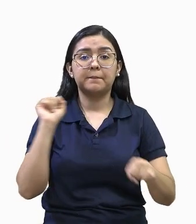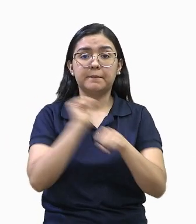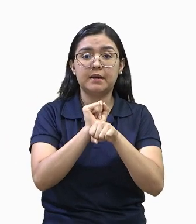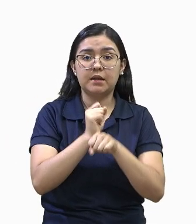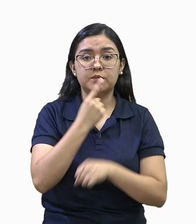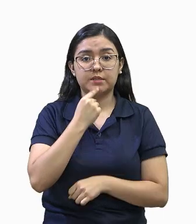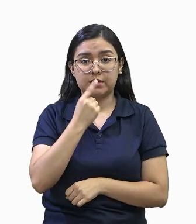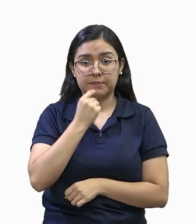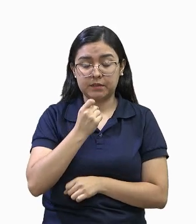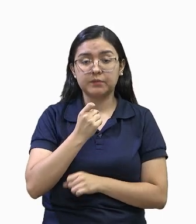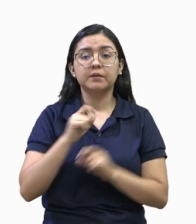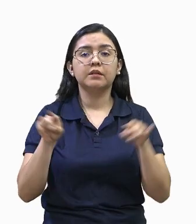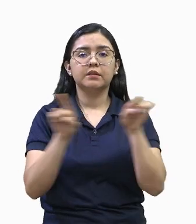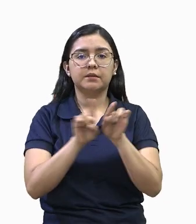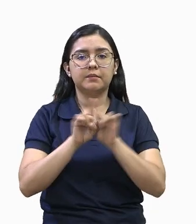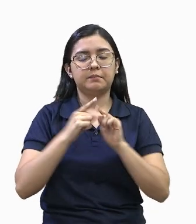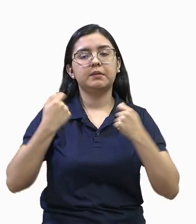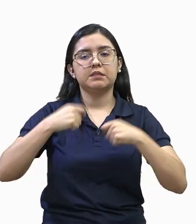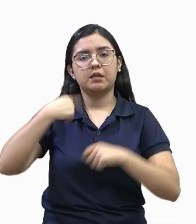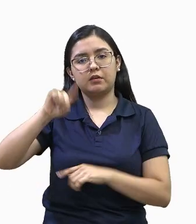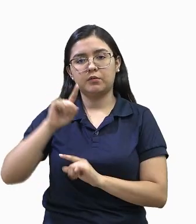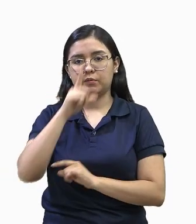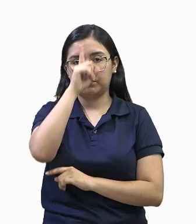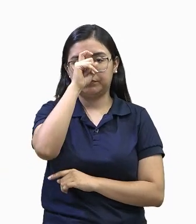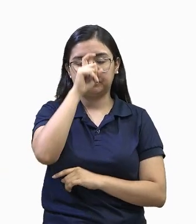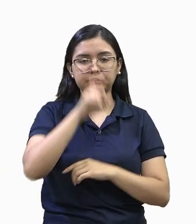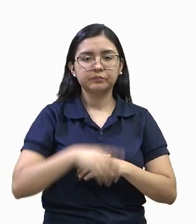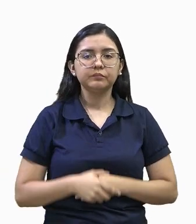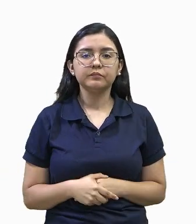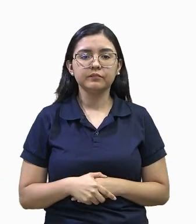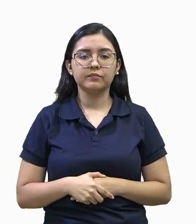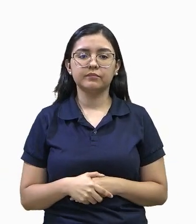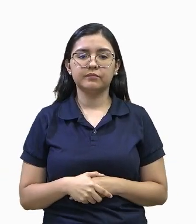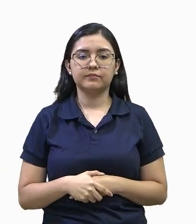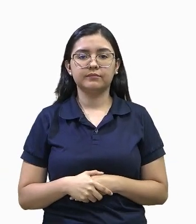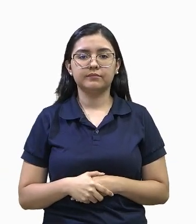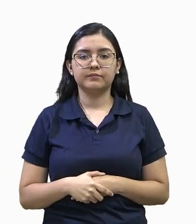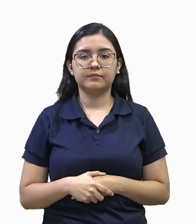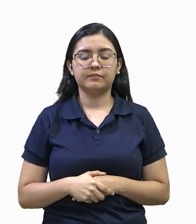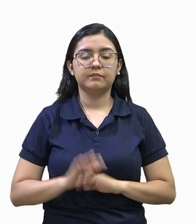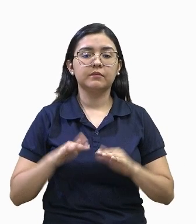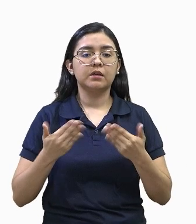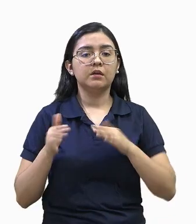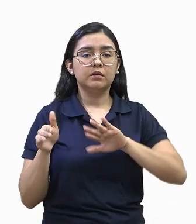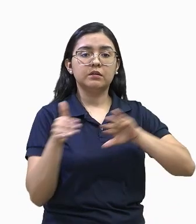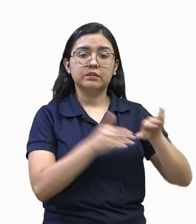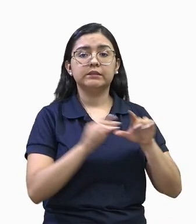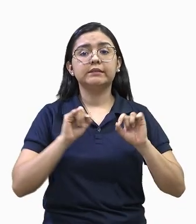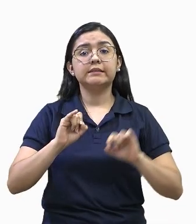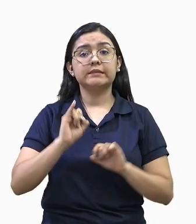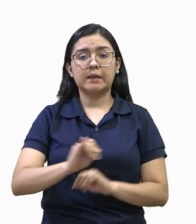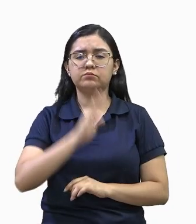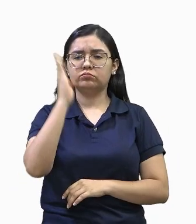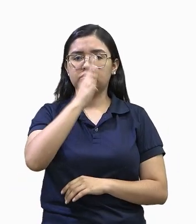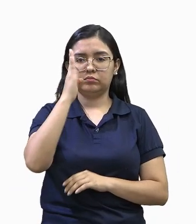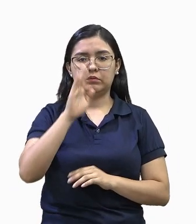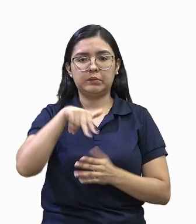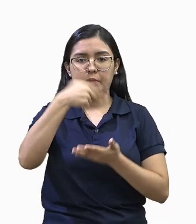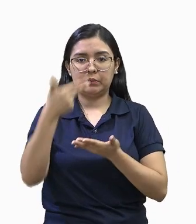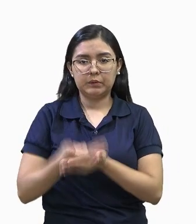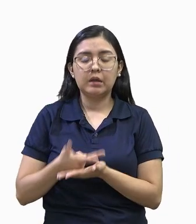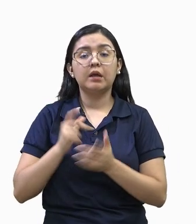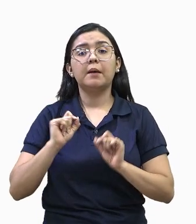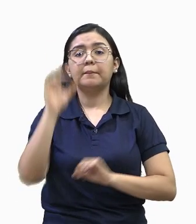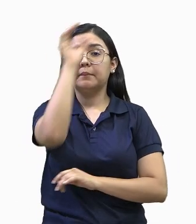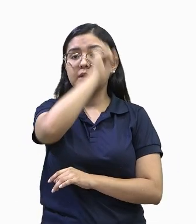sangue e levar imediatamente para o atendimento. Em caso de desmaio, nós aprendemos outra